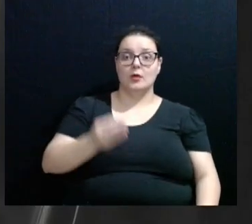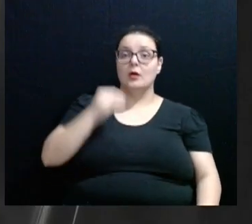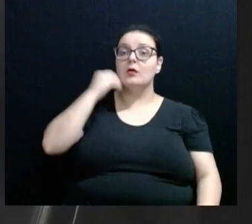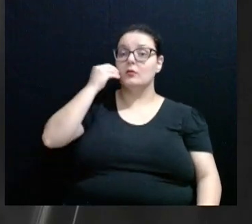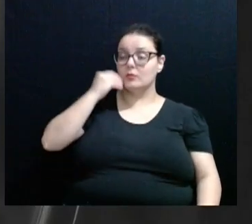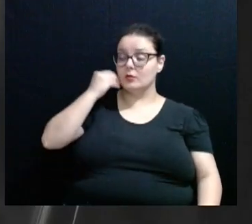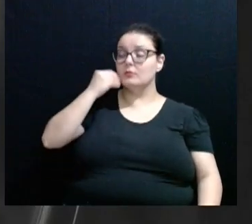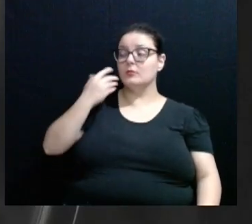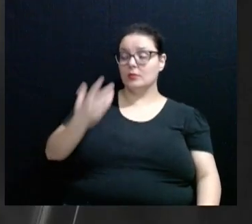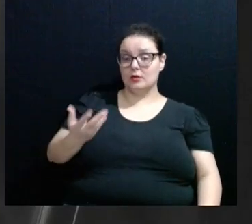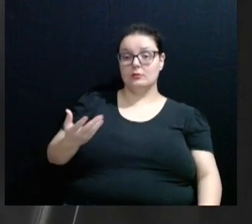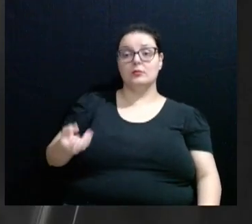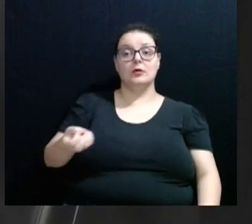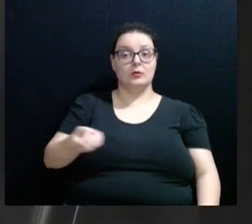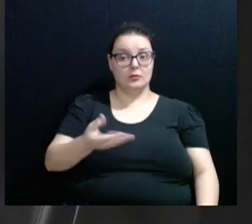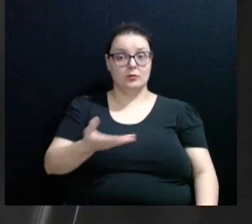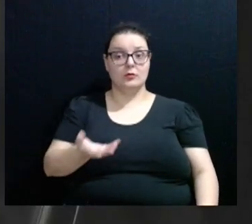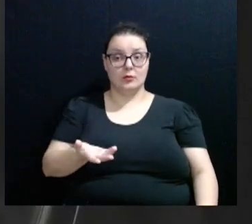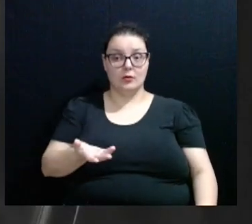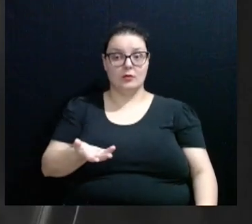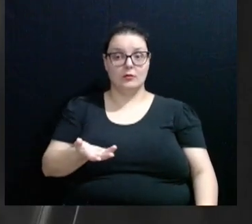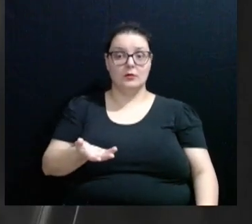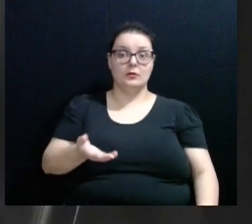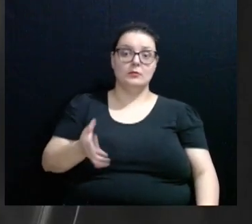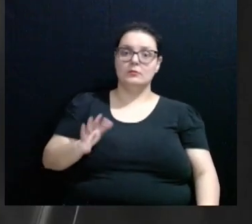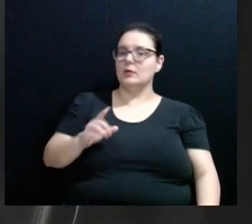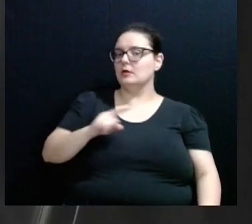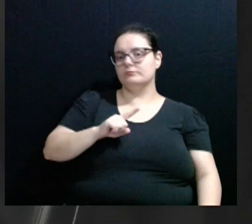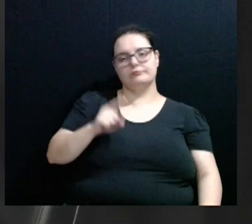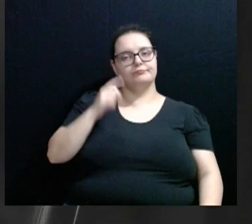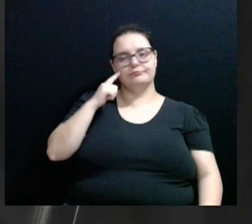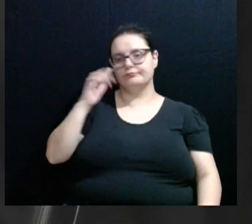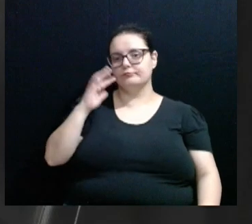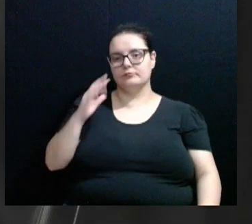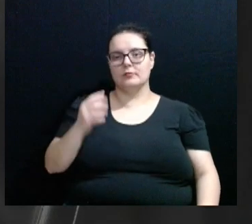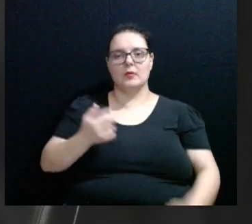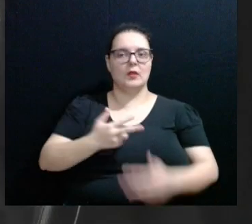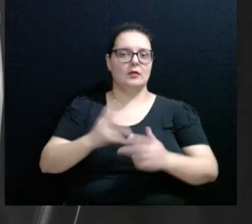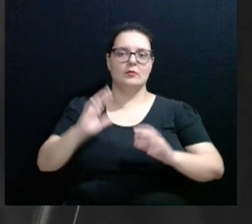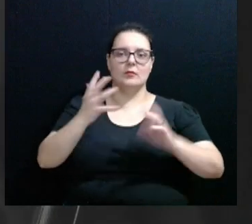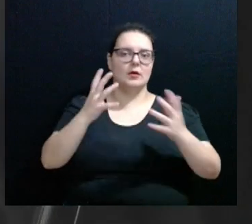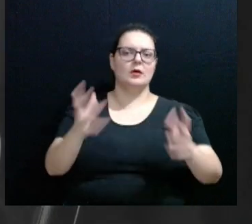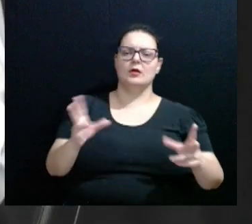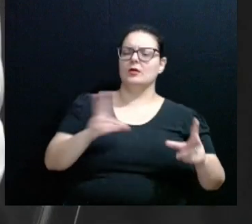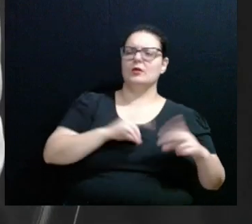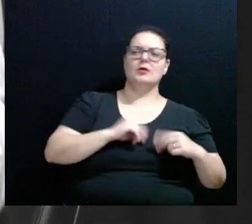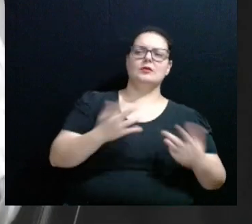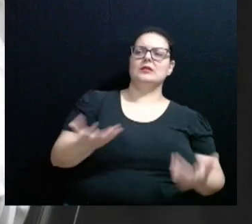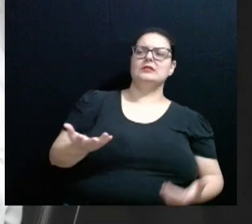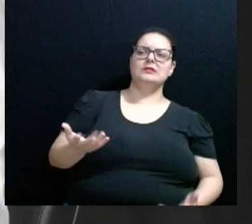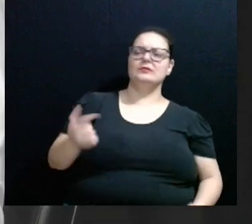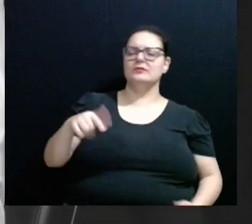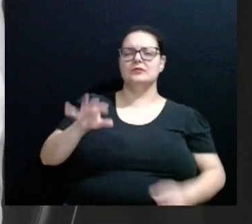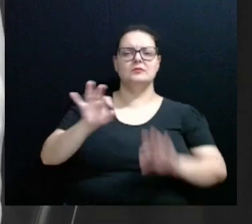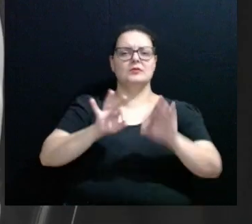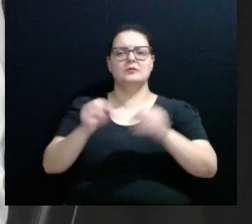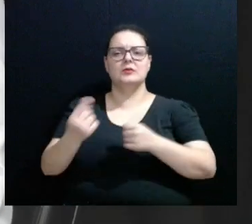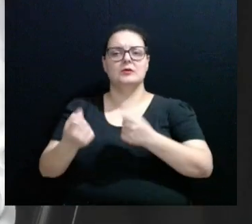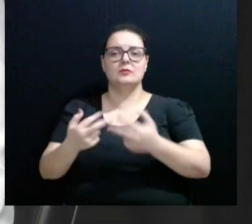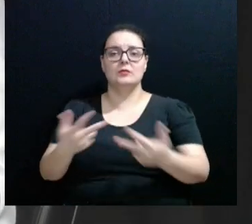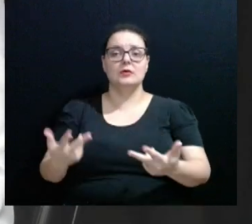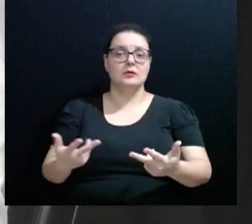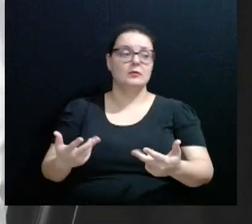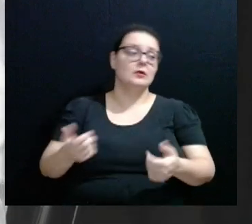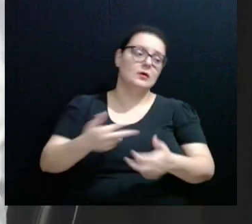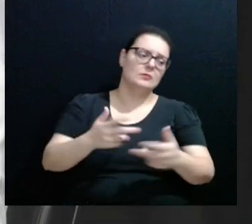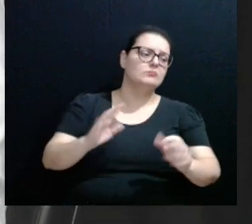experiência nova, mas que eu não imaginava. As coisas vão acontecendo. As pessoas falam, pô, mas você está projetando algumas coisas? Eu falei assim, as coisas vão